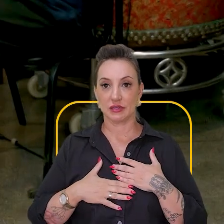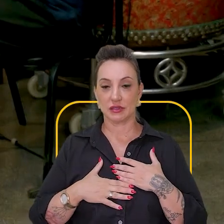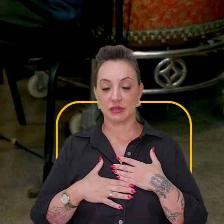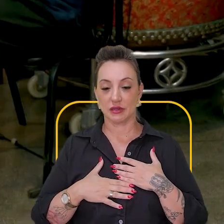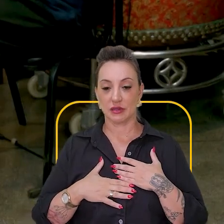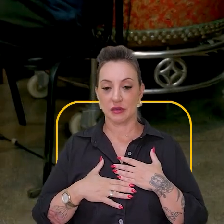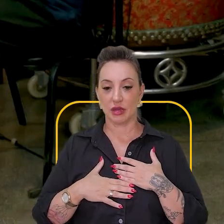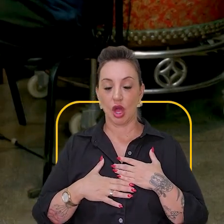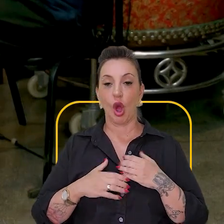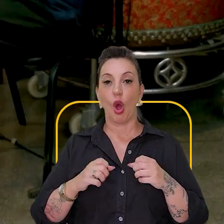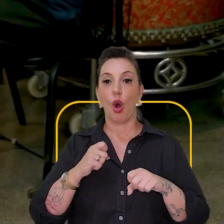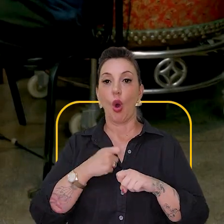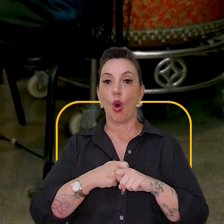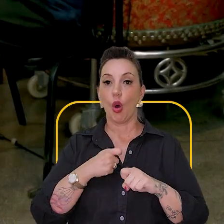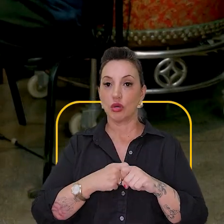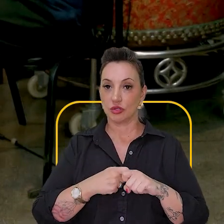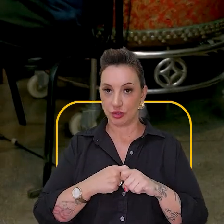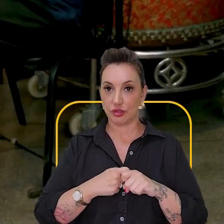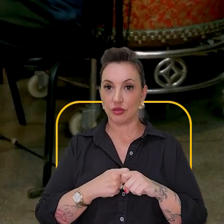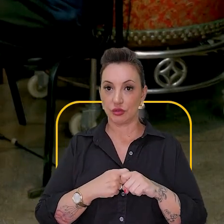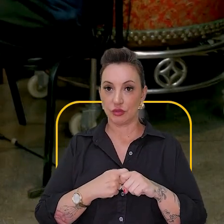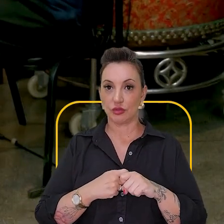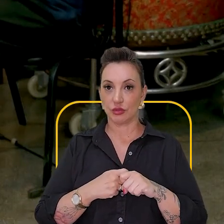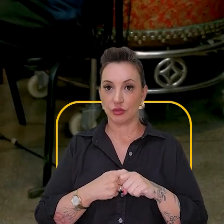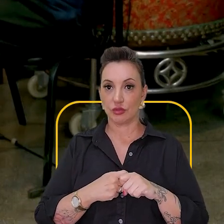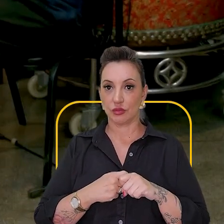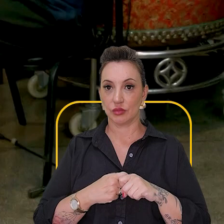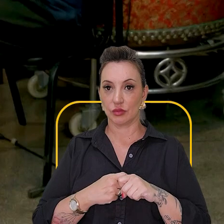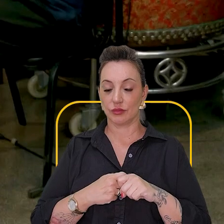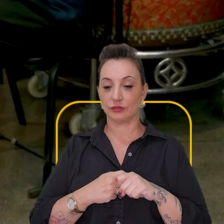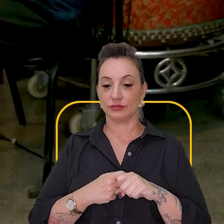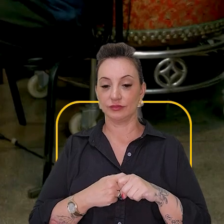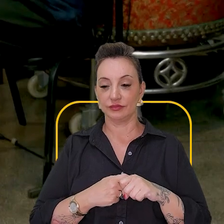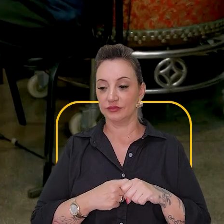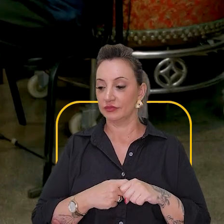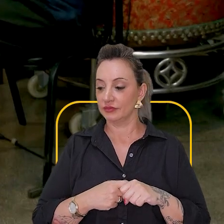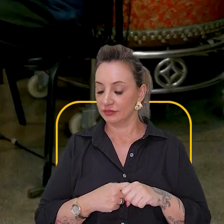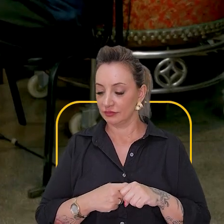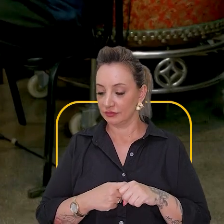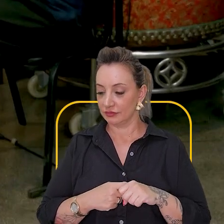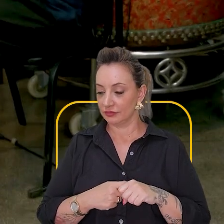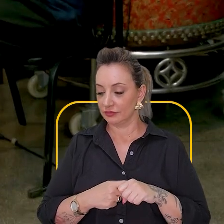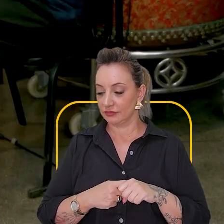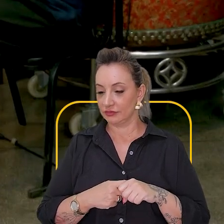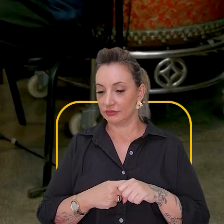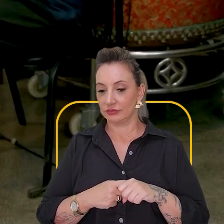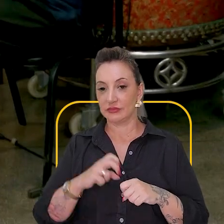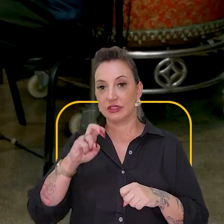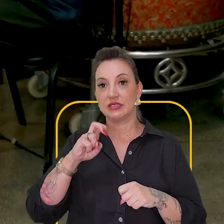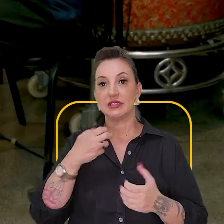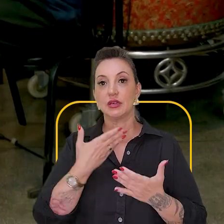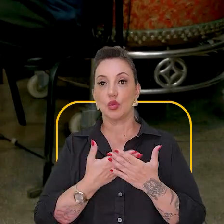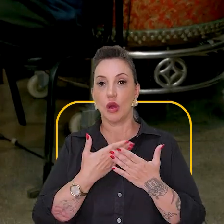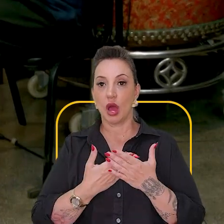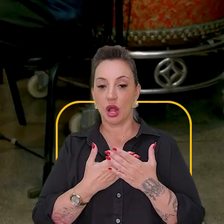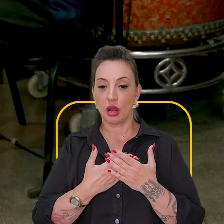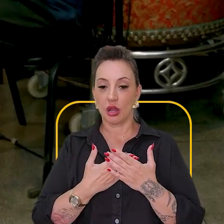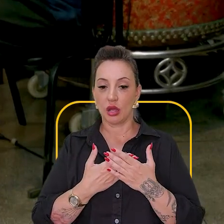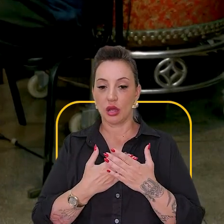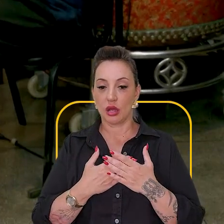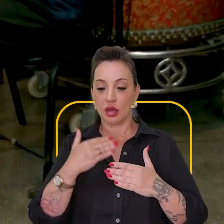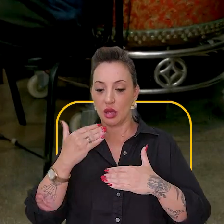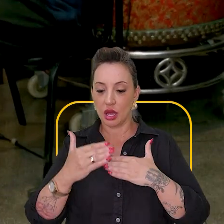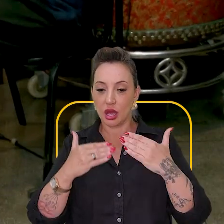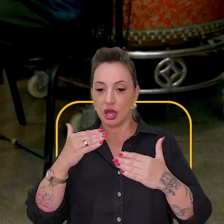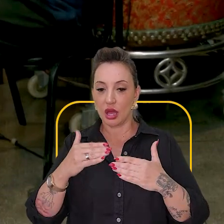da parte óssea Eh aí eles vão puxar no mínimo cinco aulas onde eu acompanho